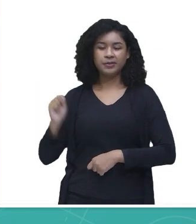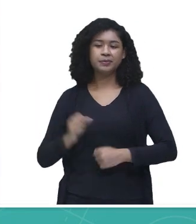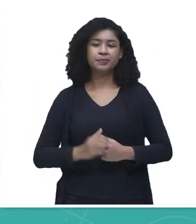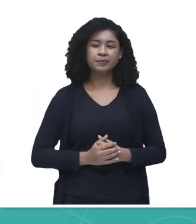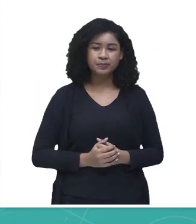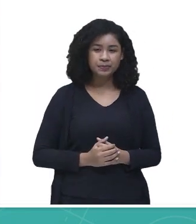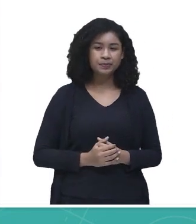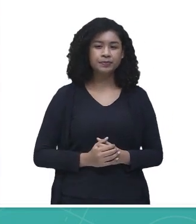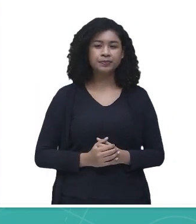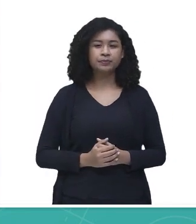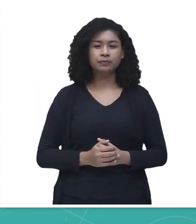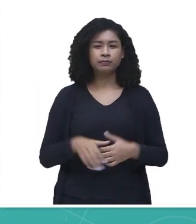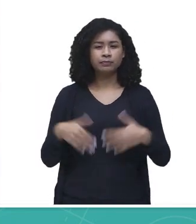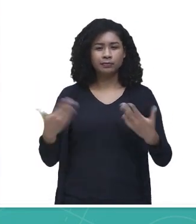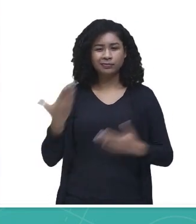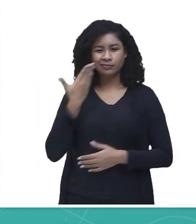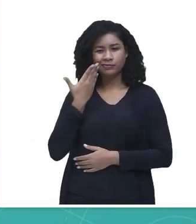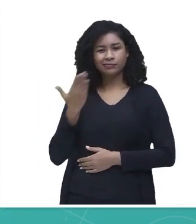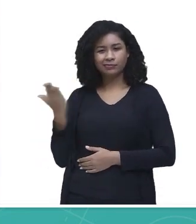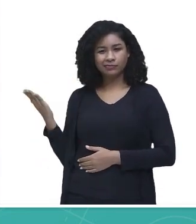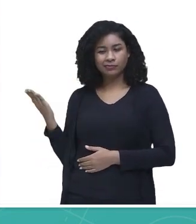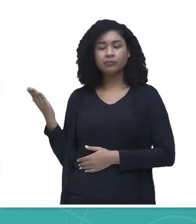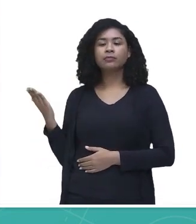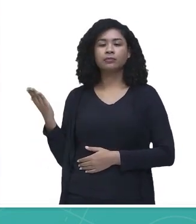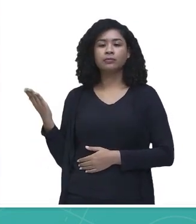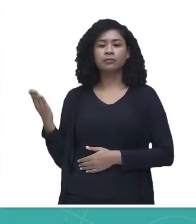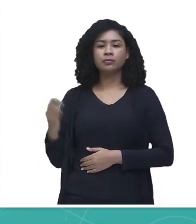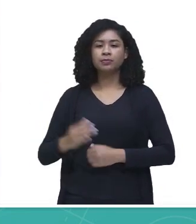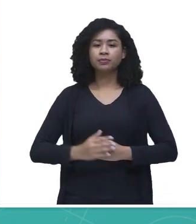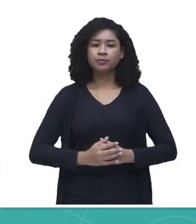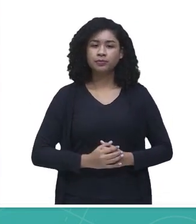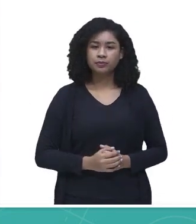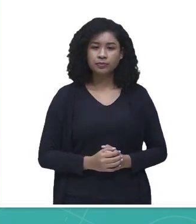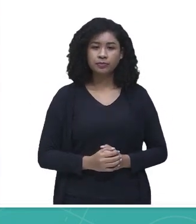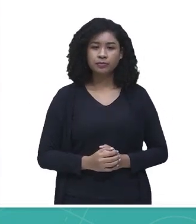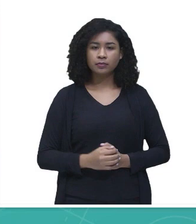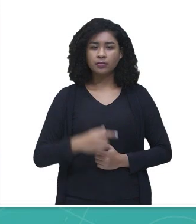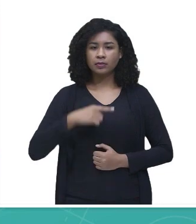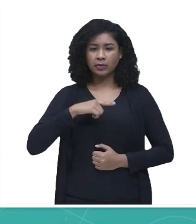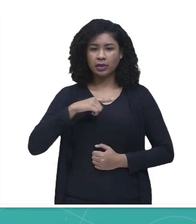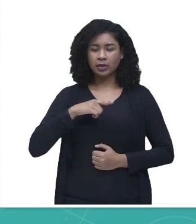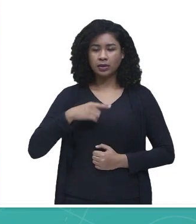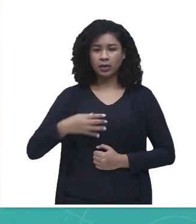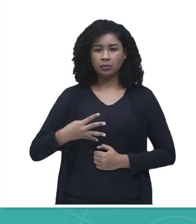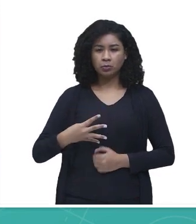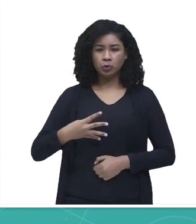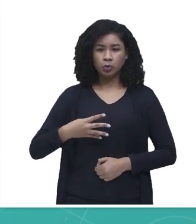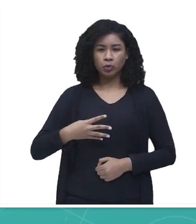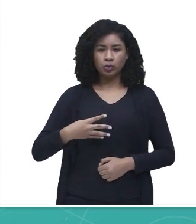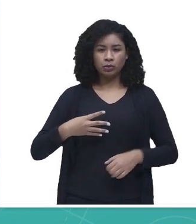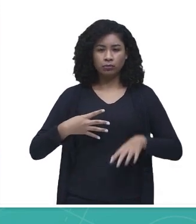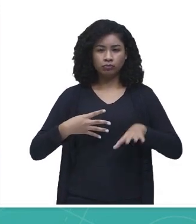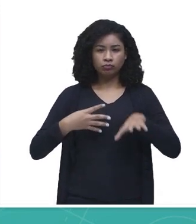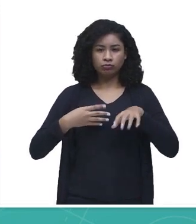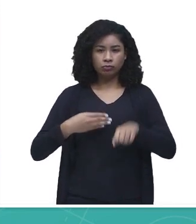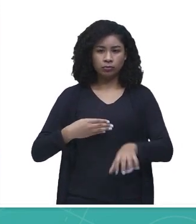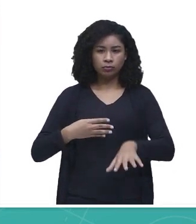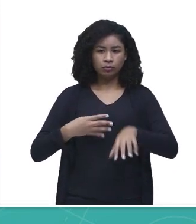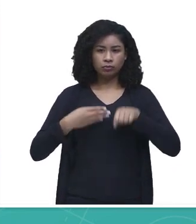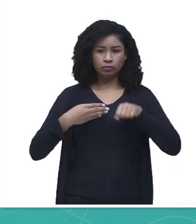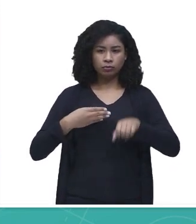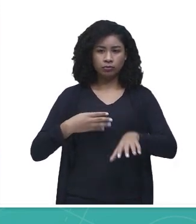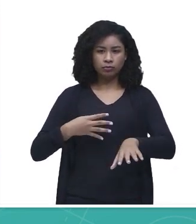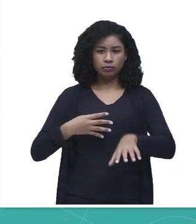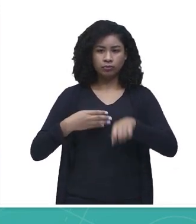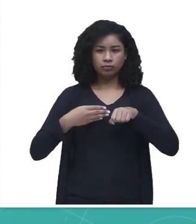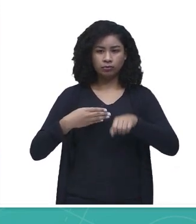Então, aqui essas brânquias ficam logo abaixo do opérculo, é rico em vasos sanguíneos, tá? Que é aí o que vai